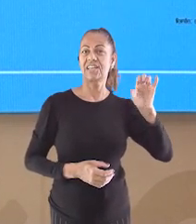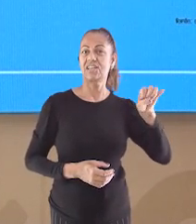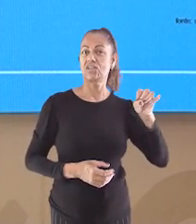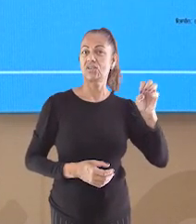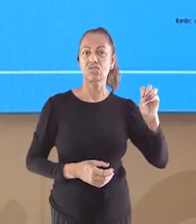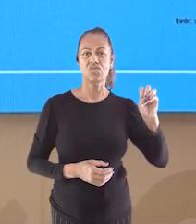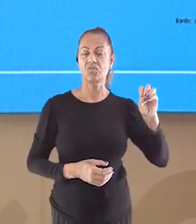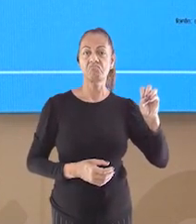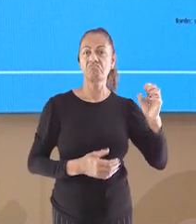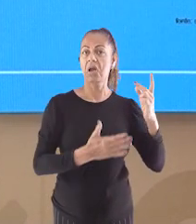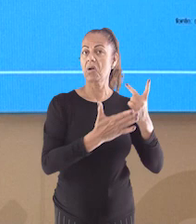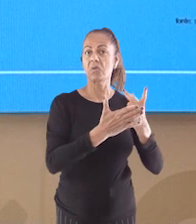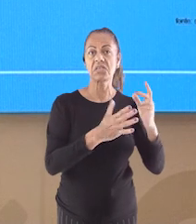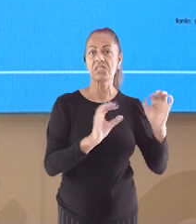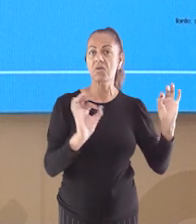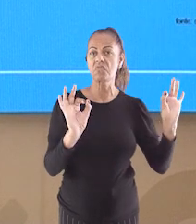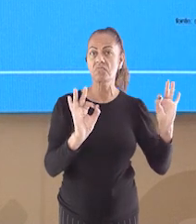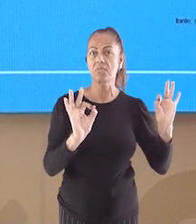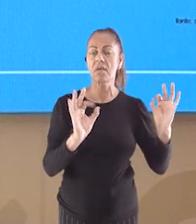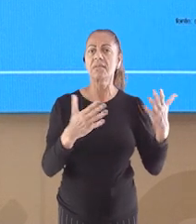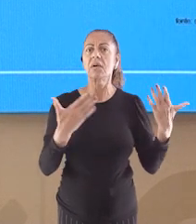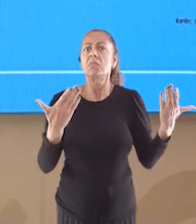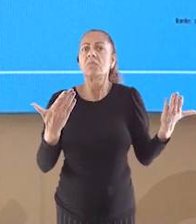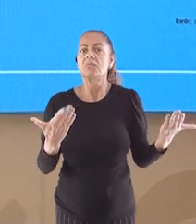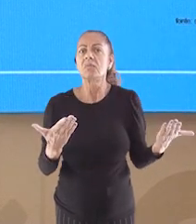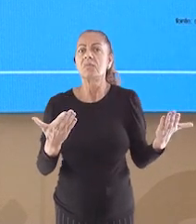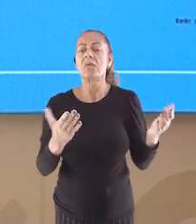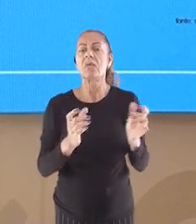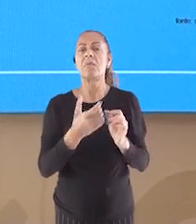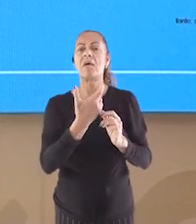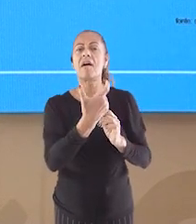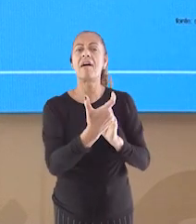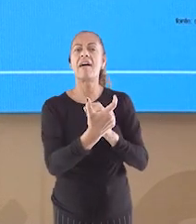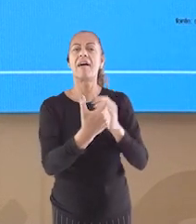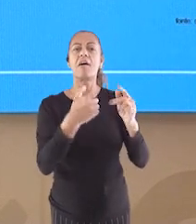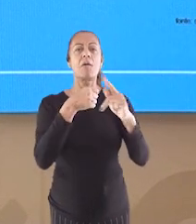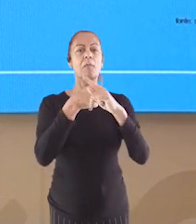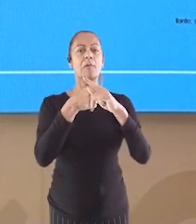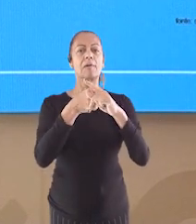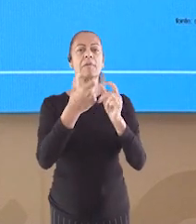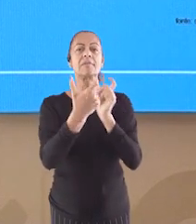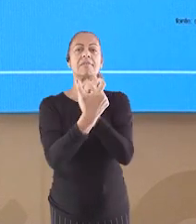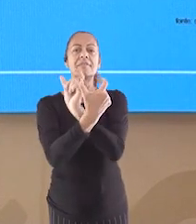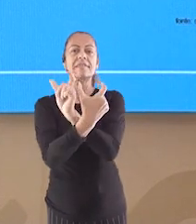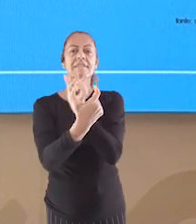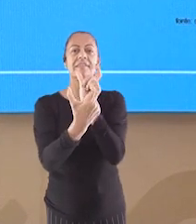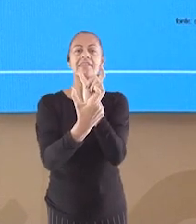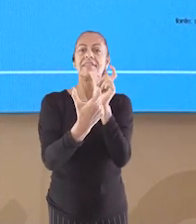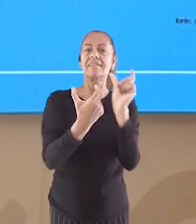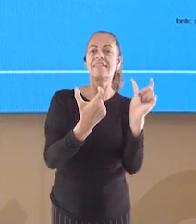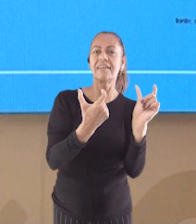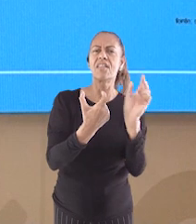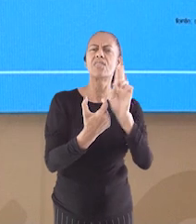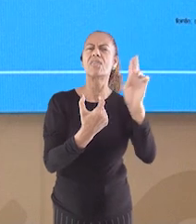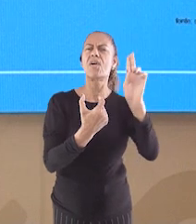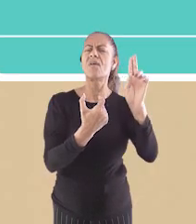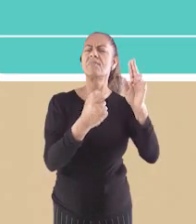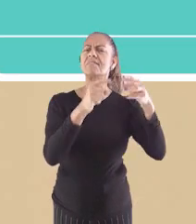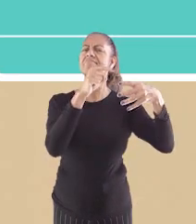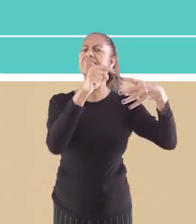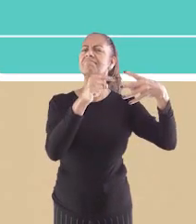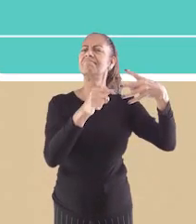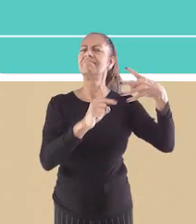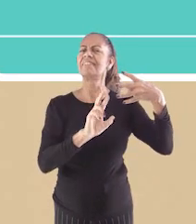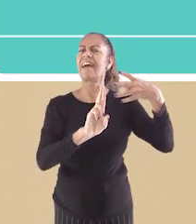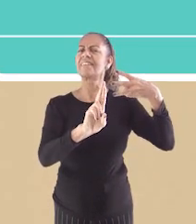ou ênclise? Olha aqui, ó. Meu desejo não se realizou. Qual que é a colocação pronominal? Pensem em casa.